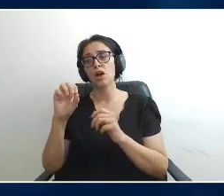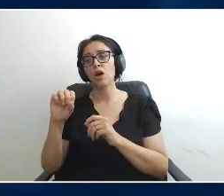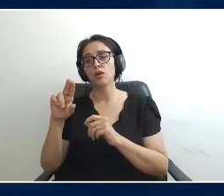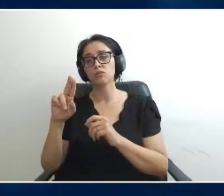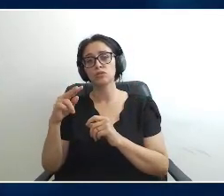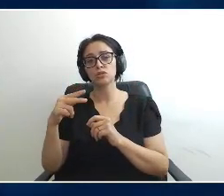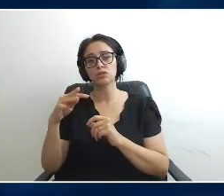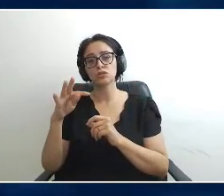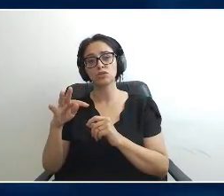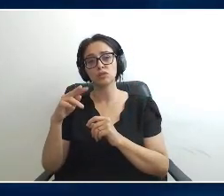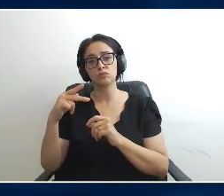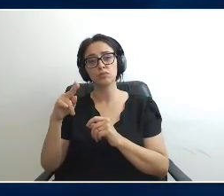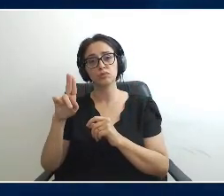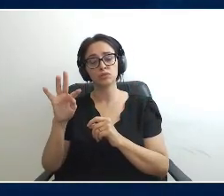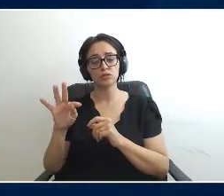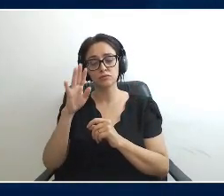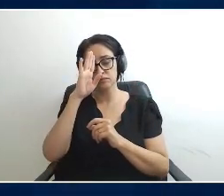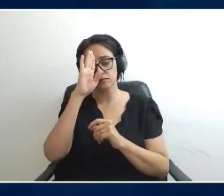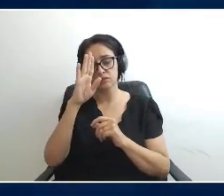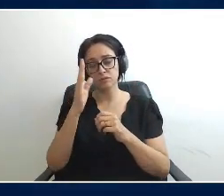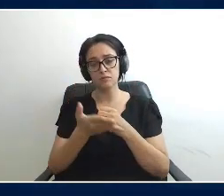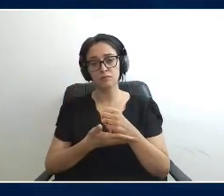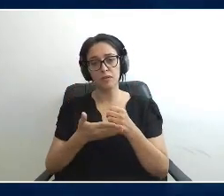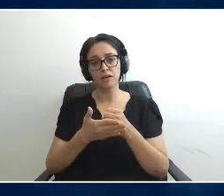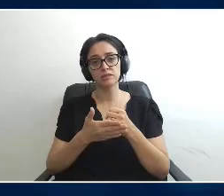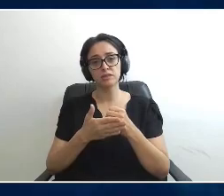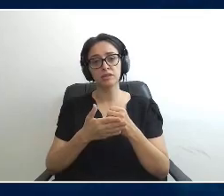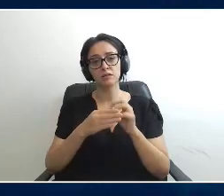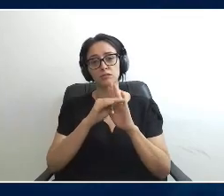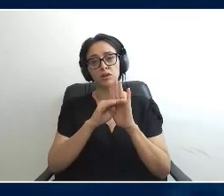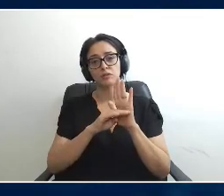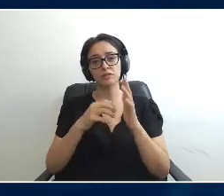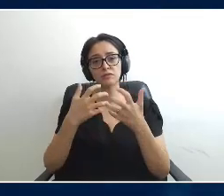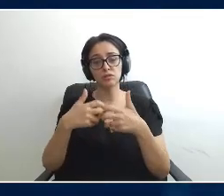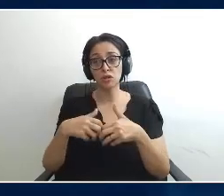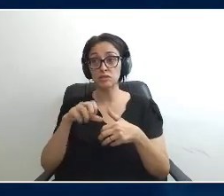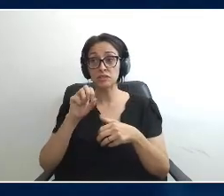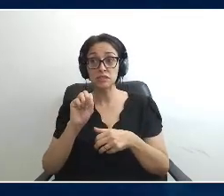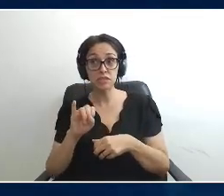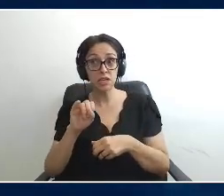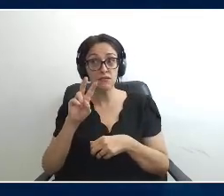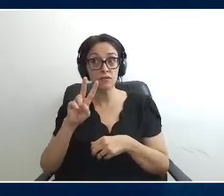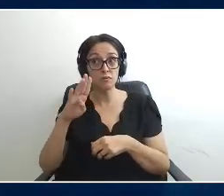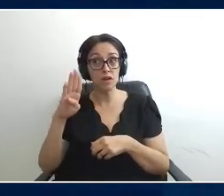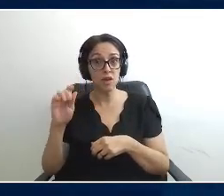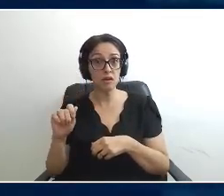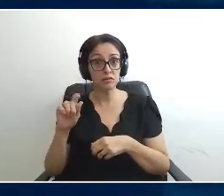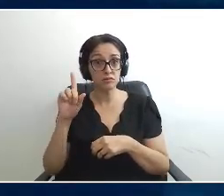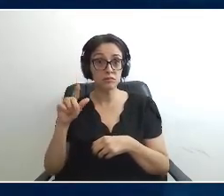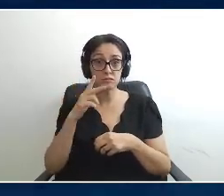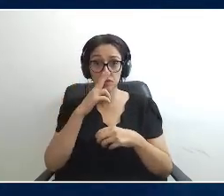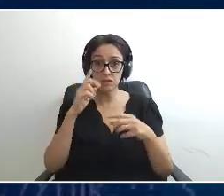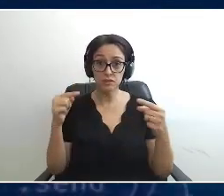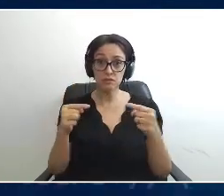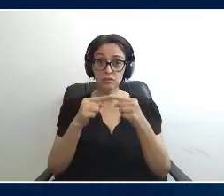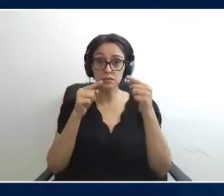coisas. Acho que esse é o princípio básico da programação funcional. Aí, se rola isso no VB, provavelmente tem sim uma pontinha ali no